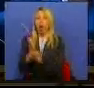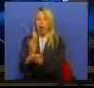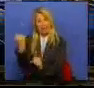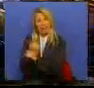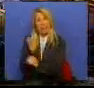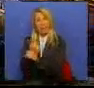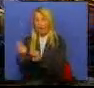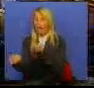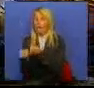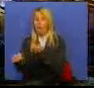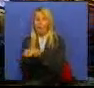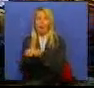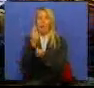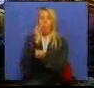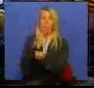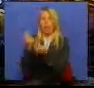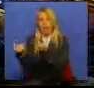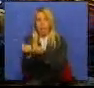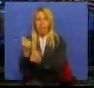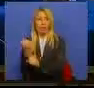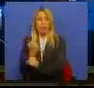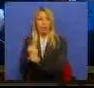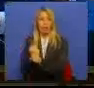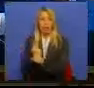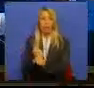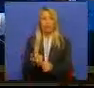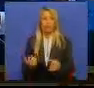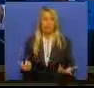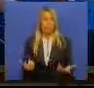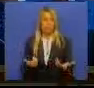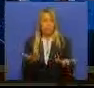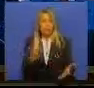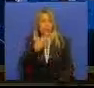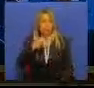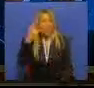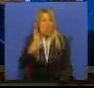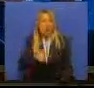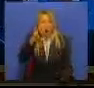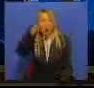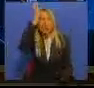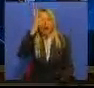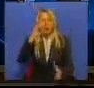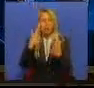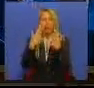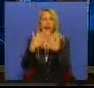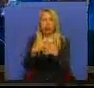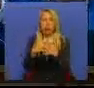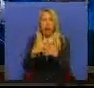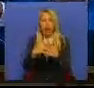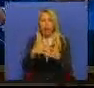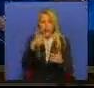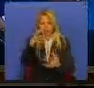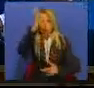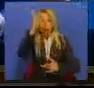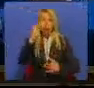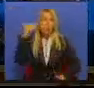pais. Bastaria termos a coragem, do ponto de vista estrutural, do ponto de vista do futuro,